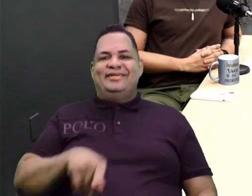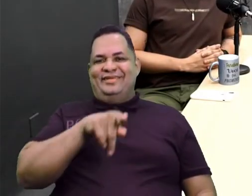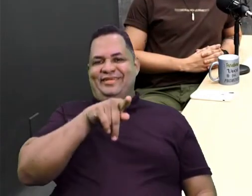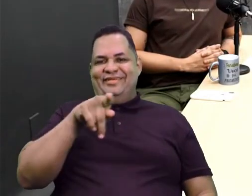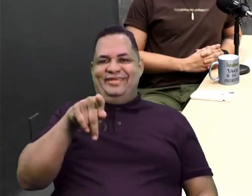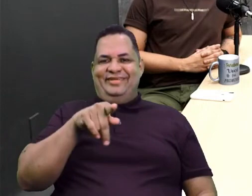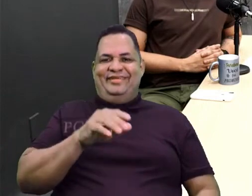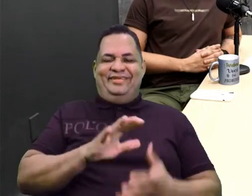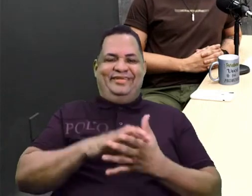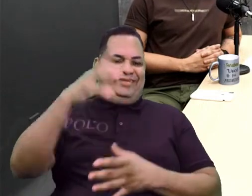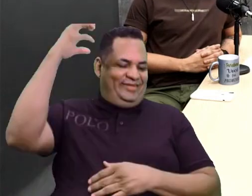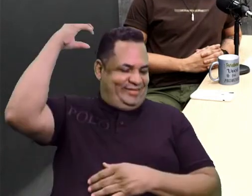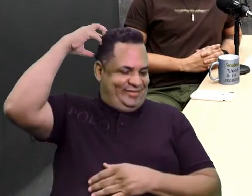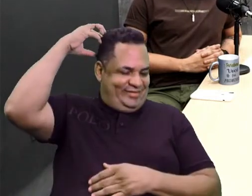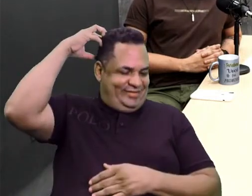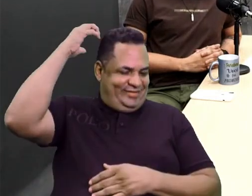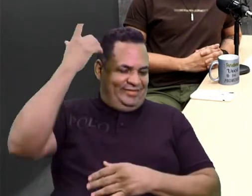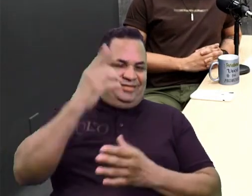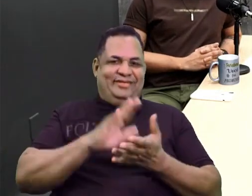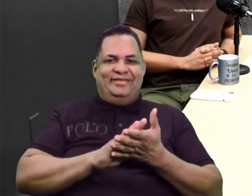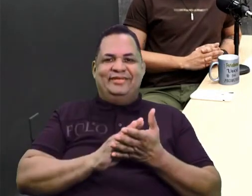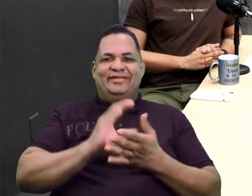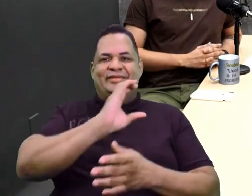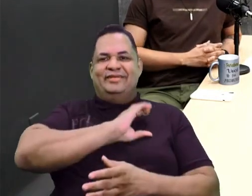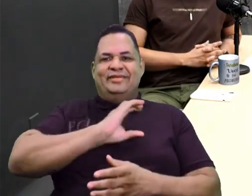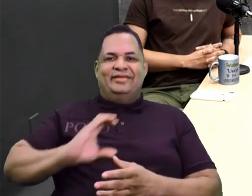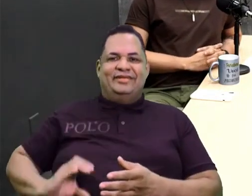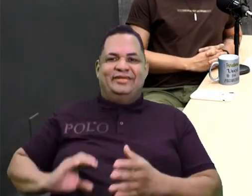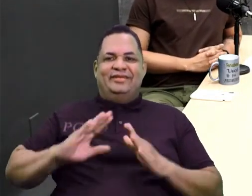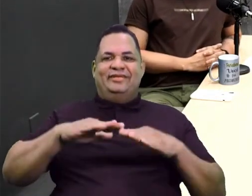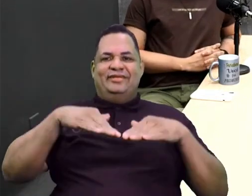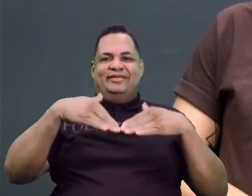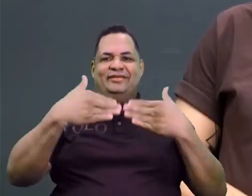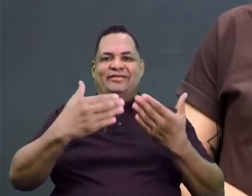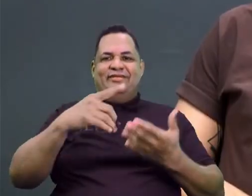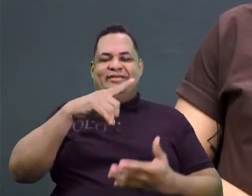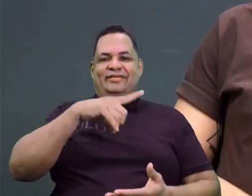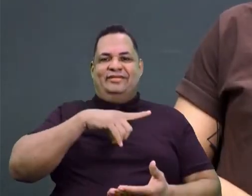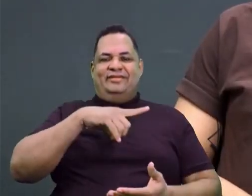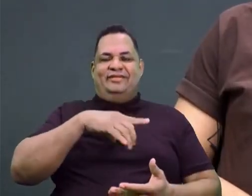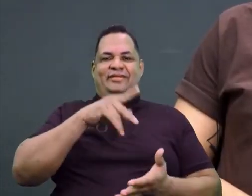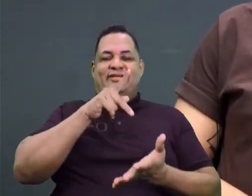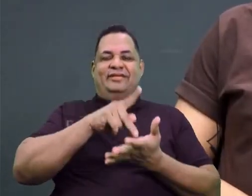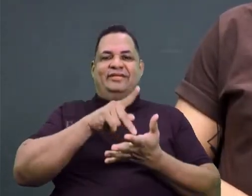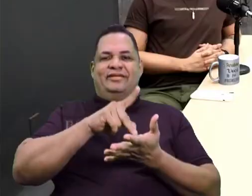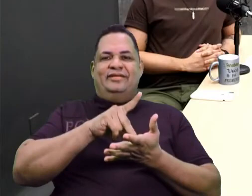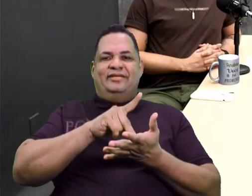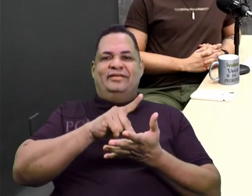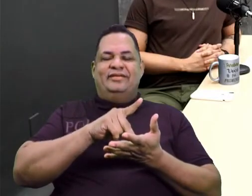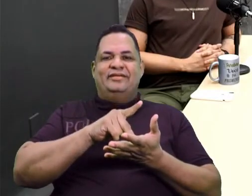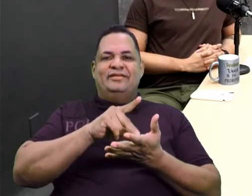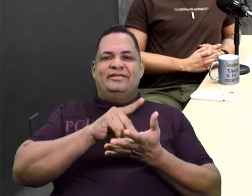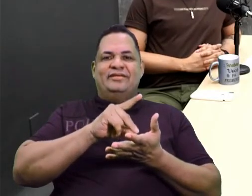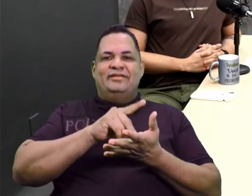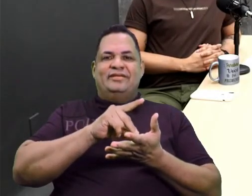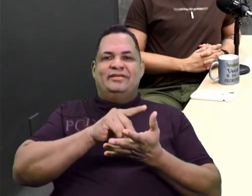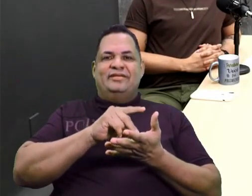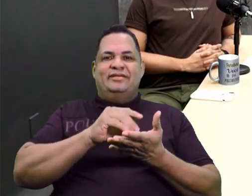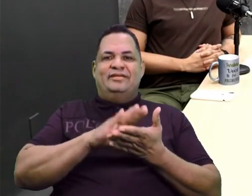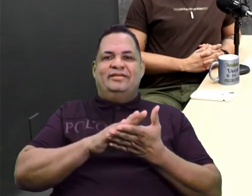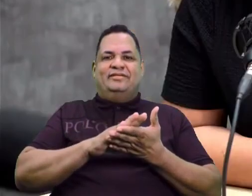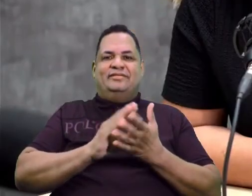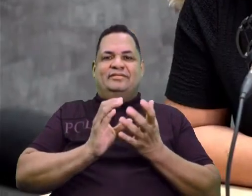Aldelina. Certo. Ela é a coordenadora do CAIS. Ela foi a coordenadora do CAIS quando tinha aqui. Não, na verdade, o CAIS era